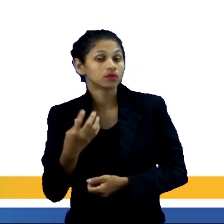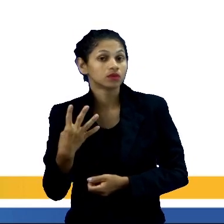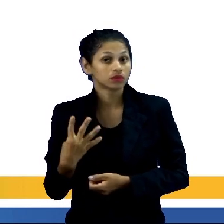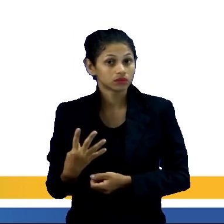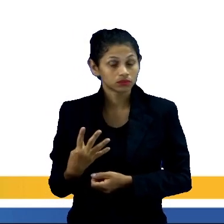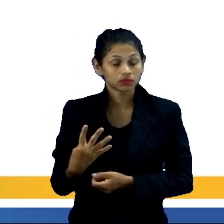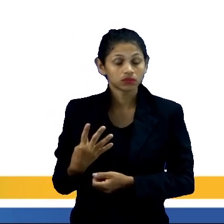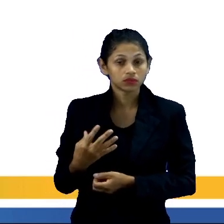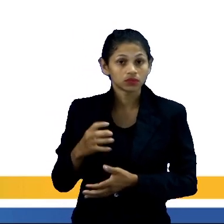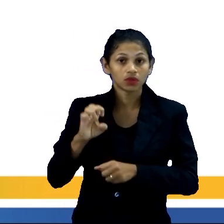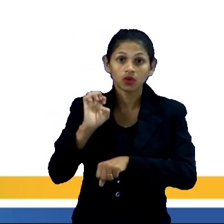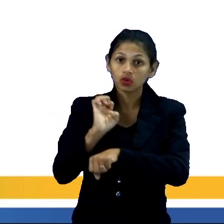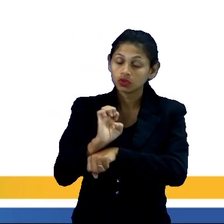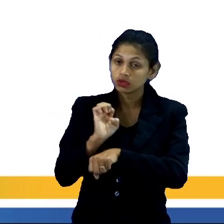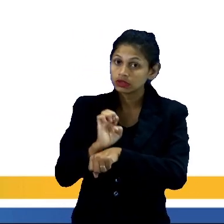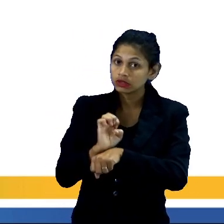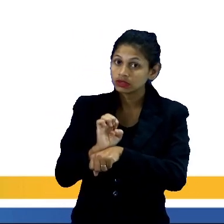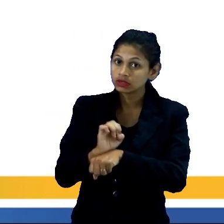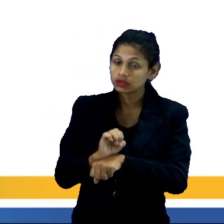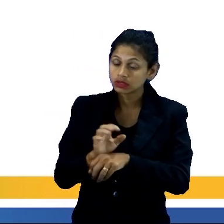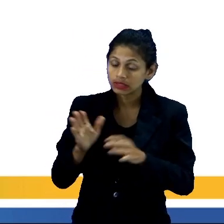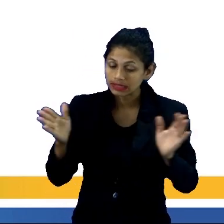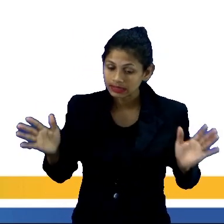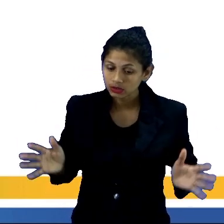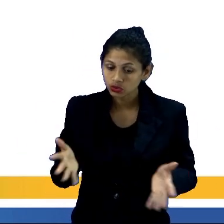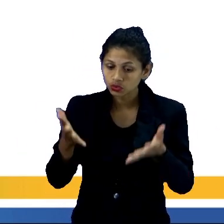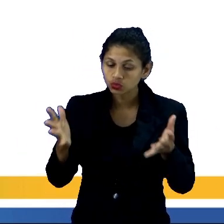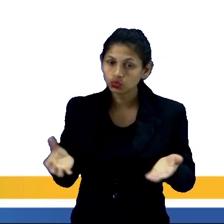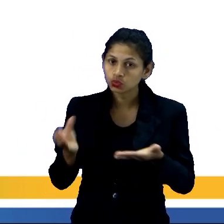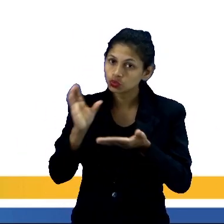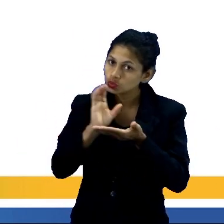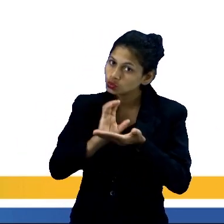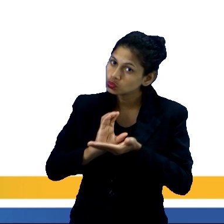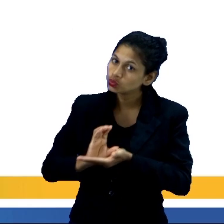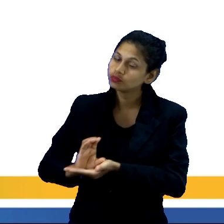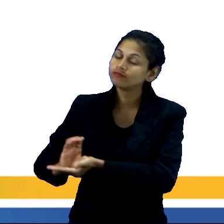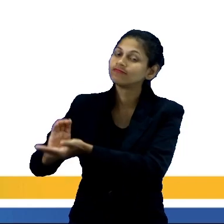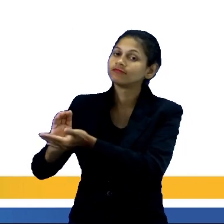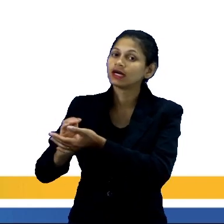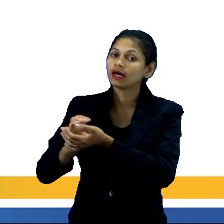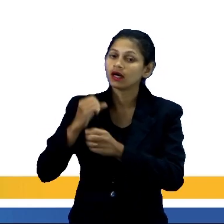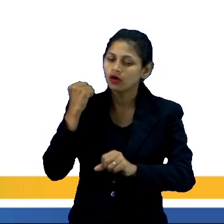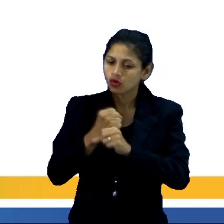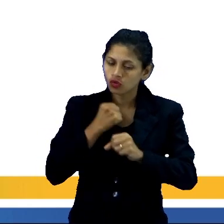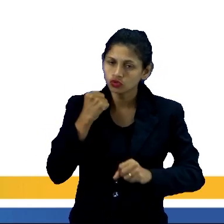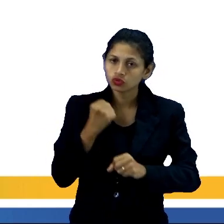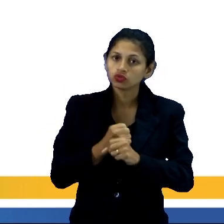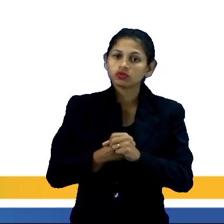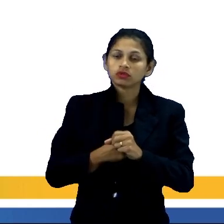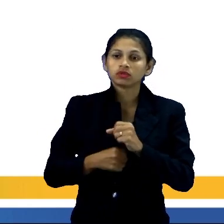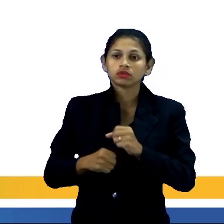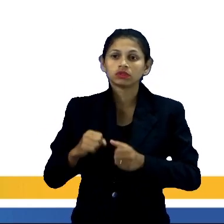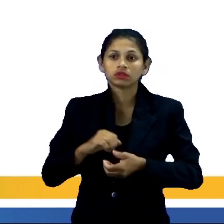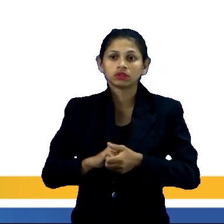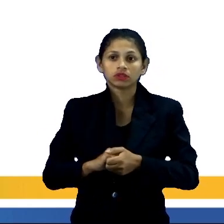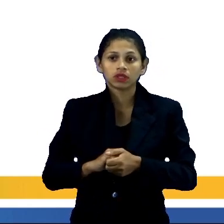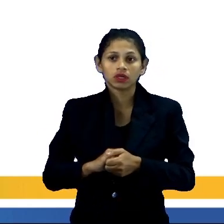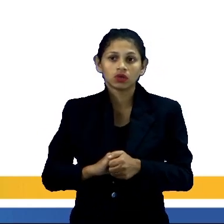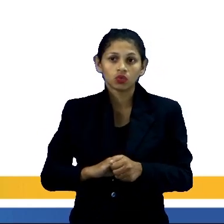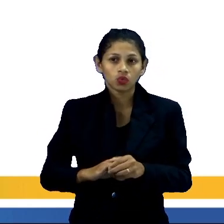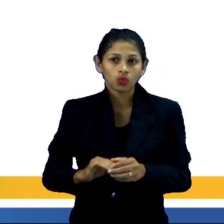a aparecer como um grande investidor, né, para realizar obras de grande porte, como a usina hidrelétrica de